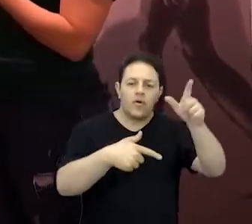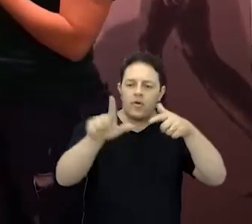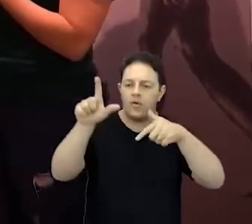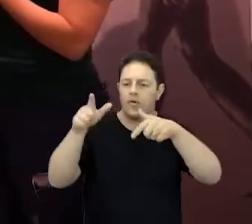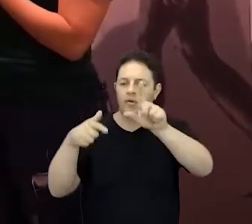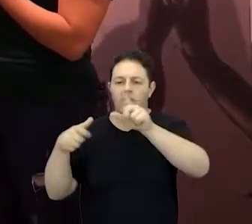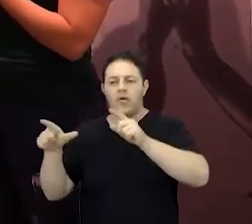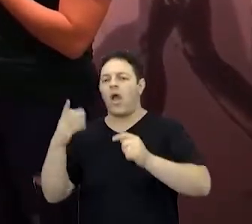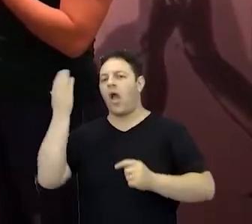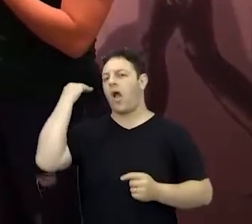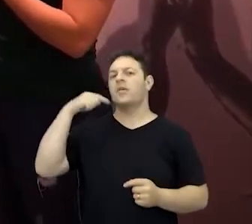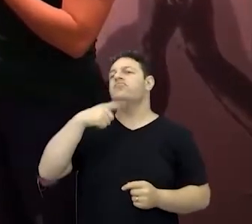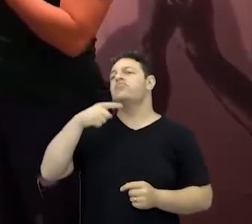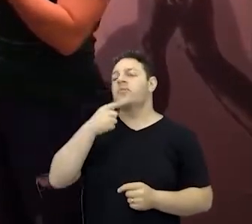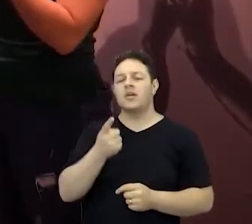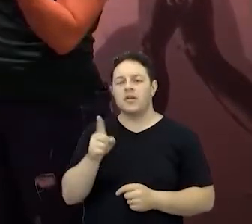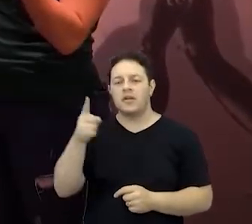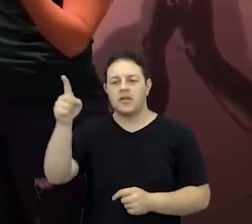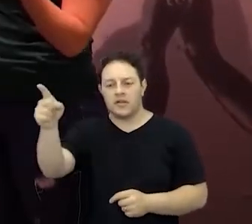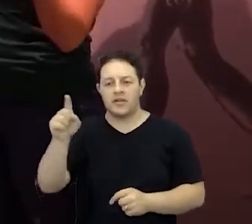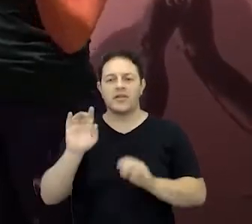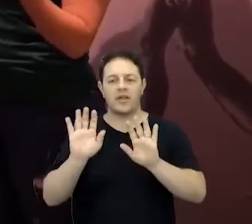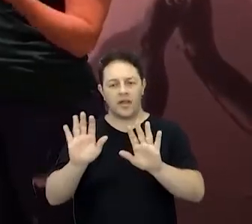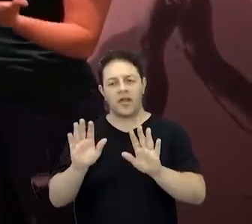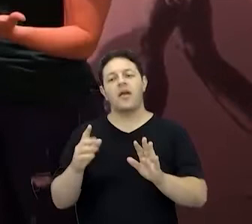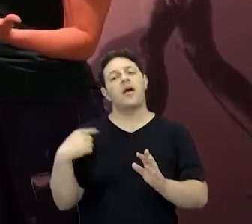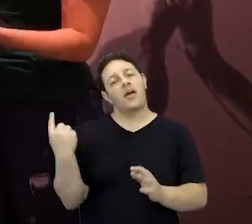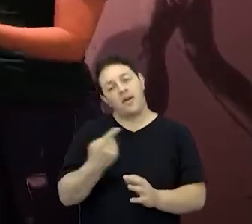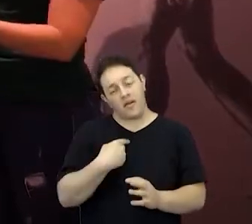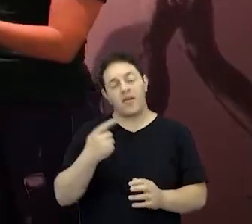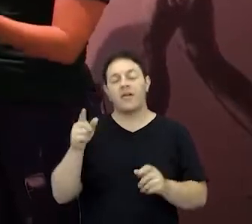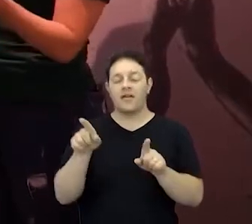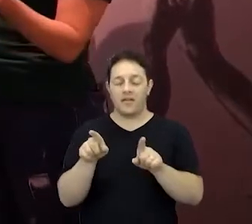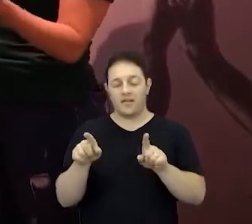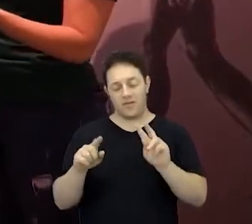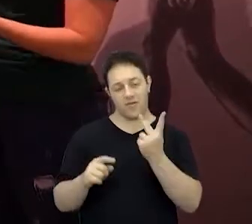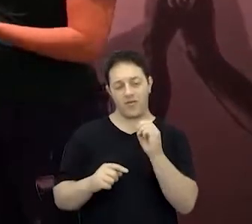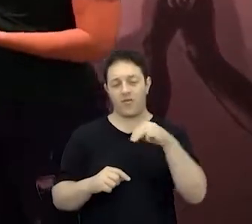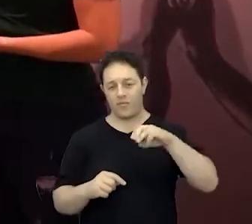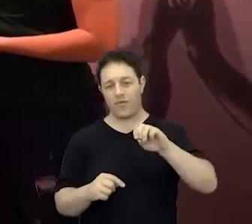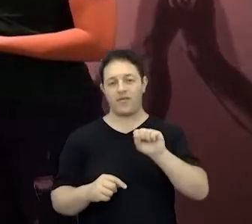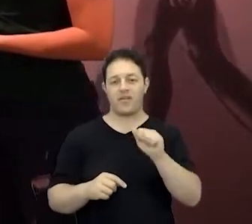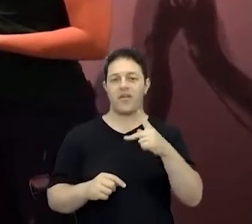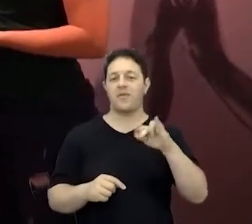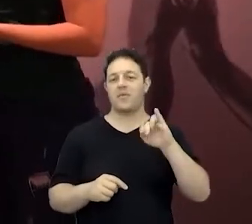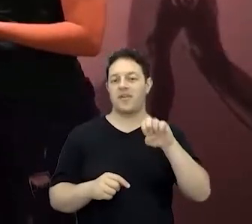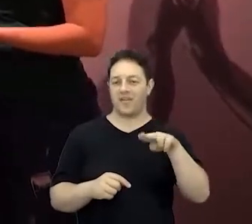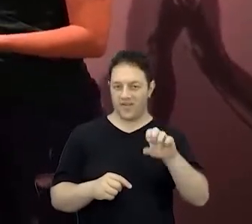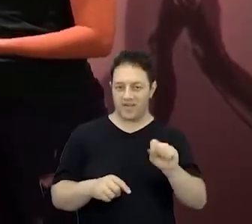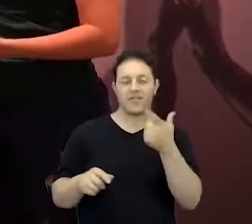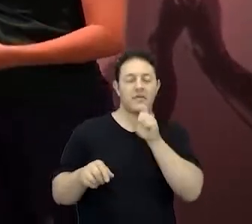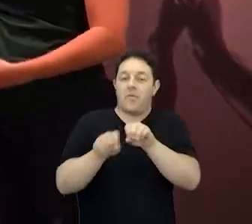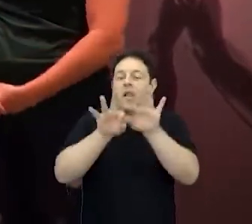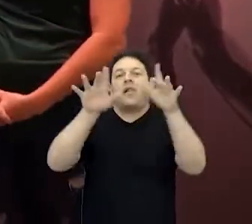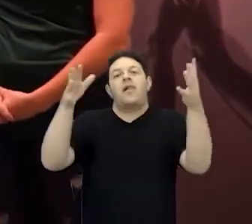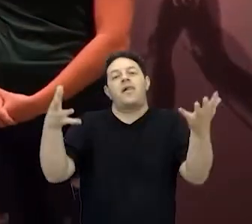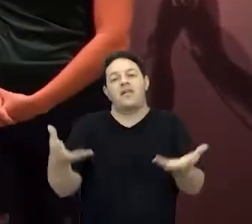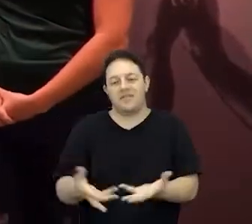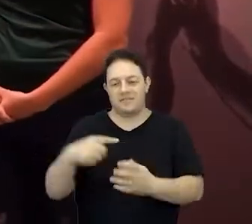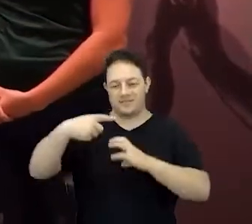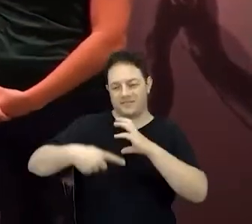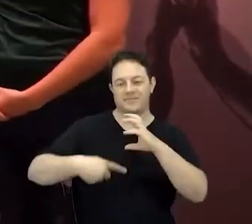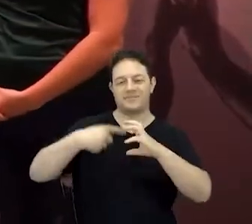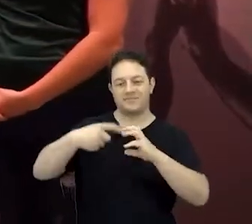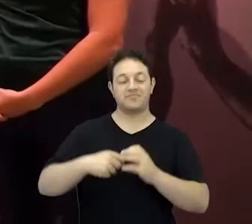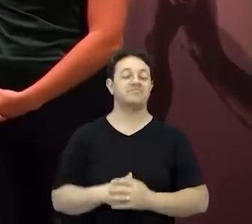que antes a gente não chegava e hoje né nosso almoçar fez acabou aí dominando e se espalhando por pelo mundo todo né